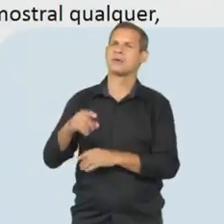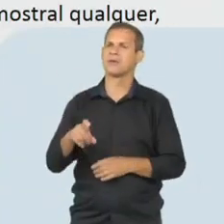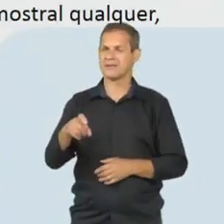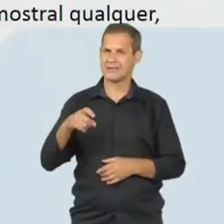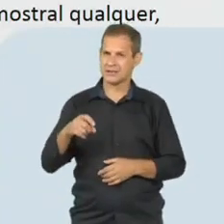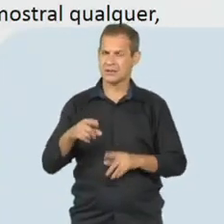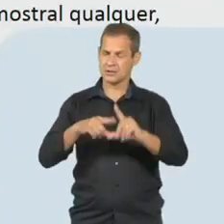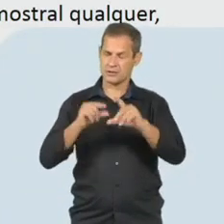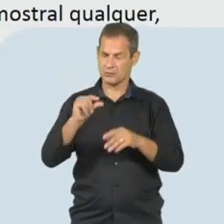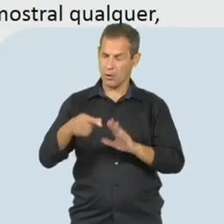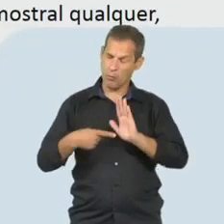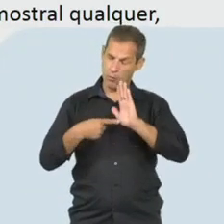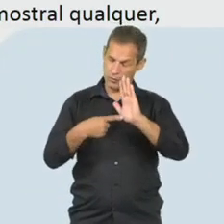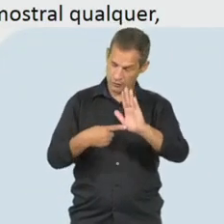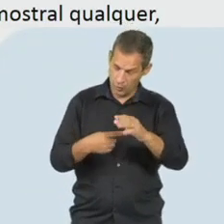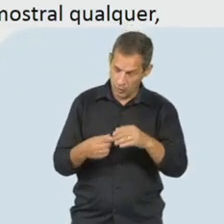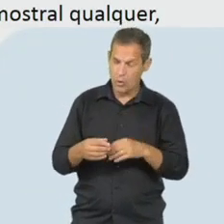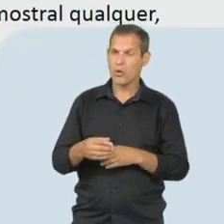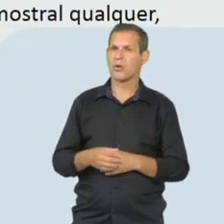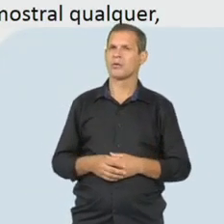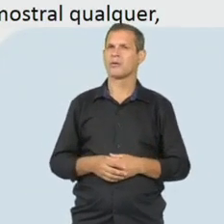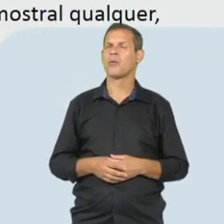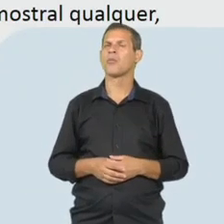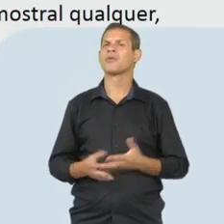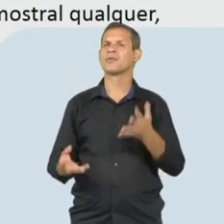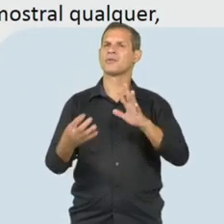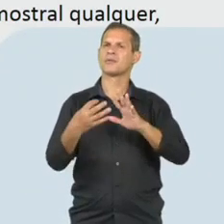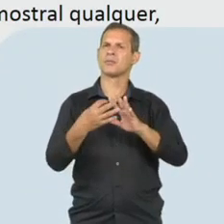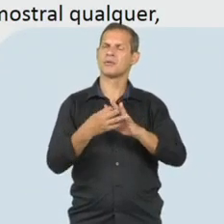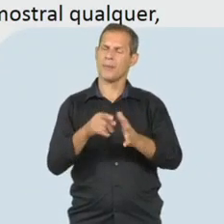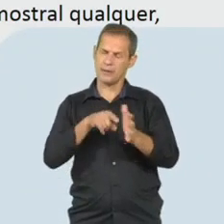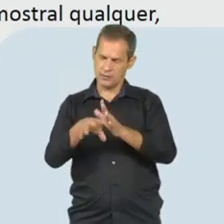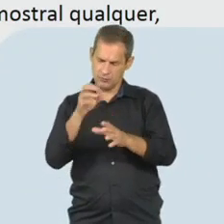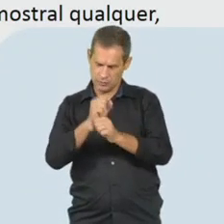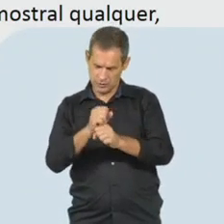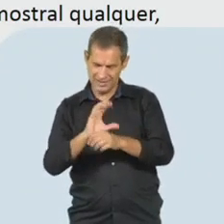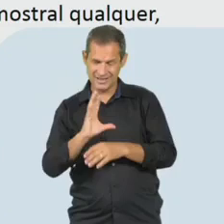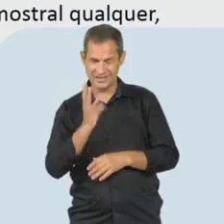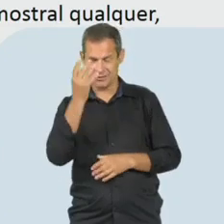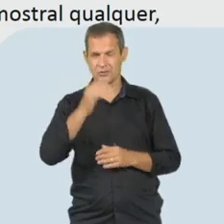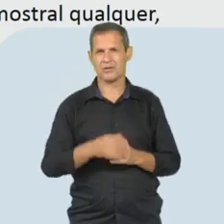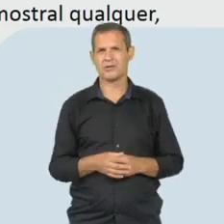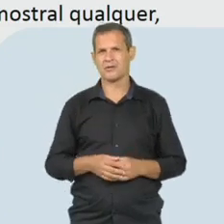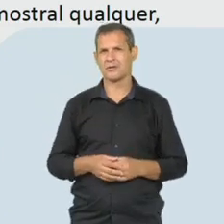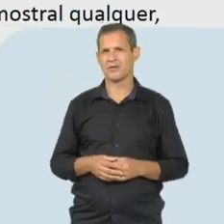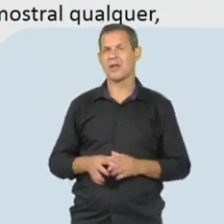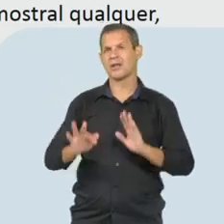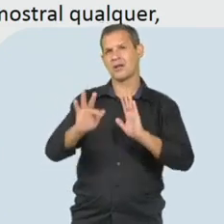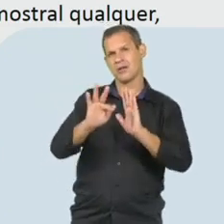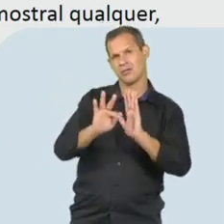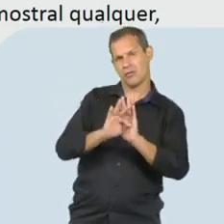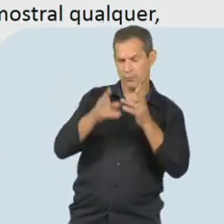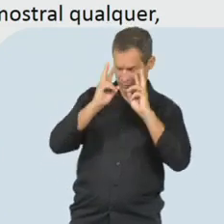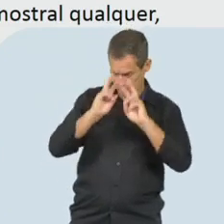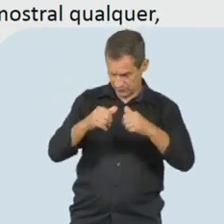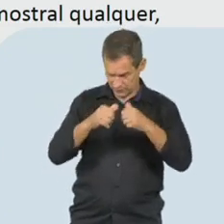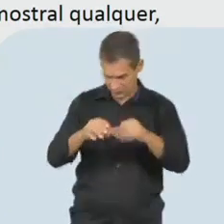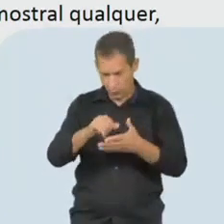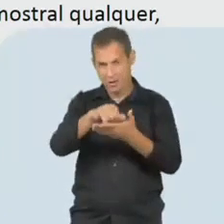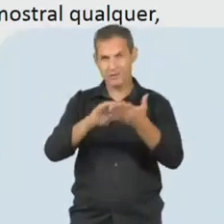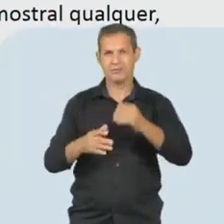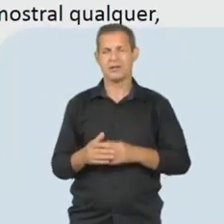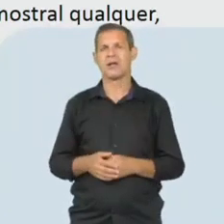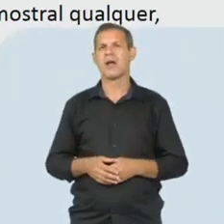aqui pelo ponto amostral, podemos simbolizar essa probabilidade de ocorrência da seguinte forma. Então, você pode verificar isso no